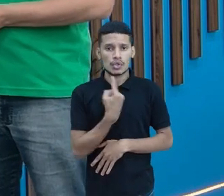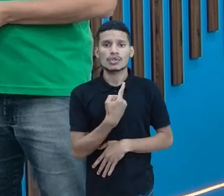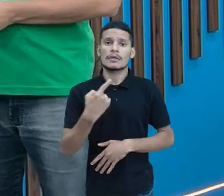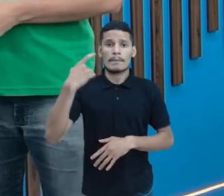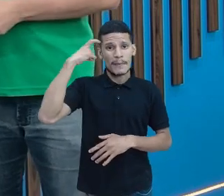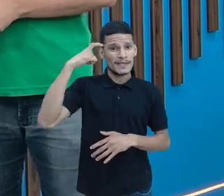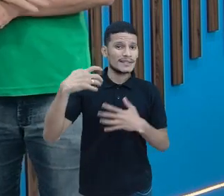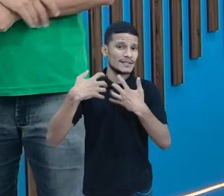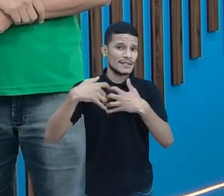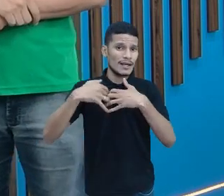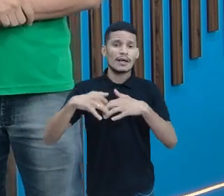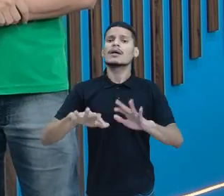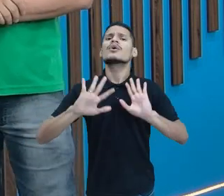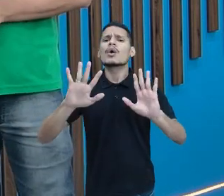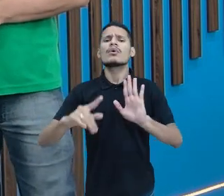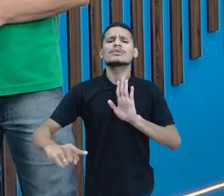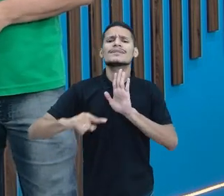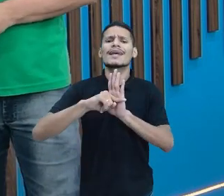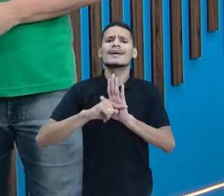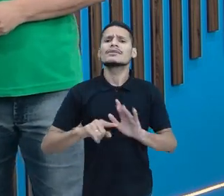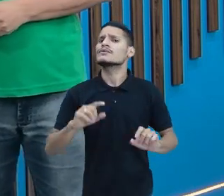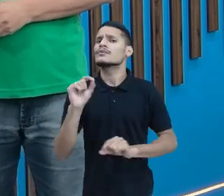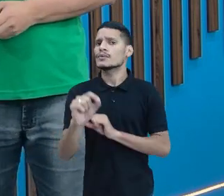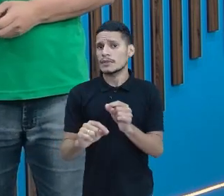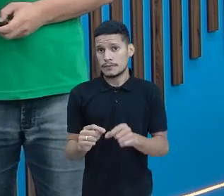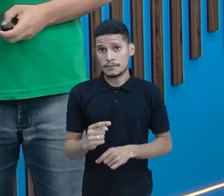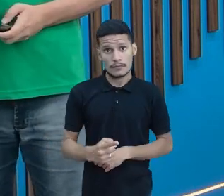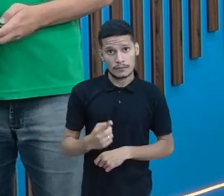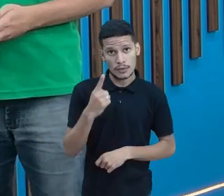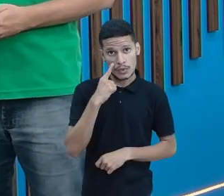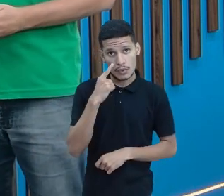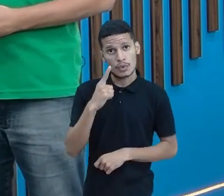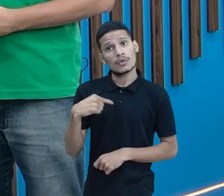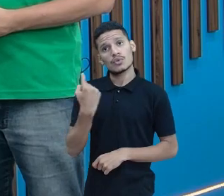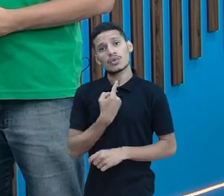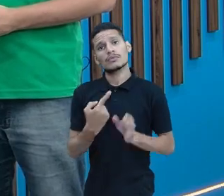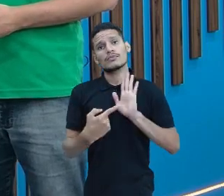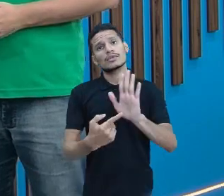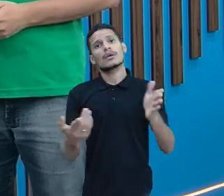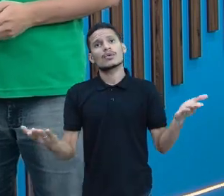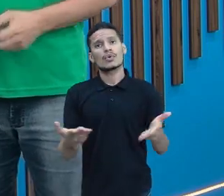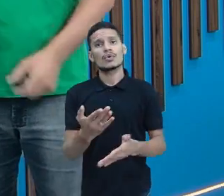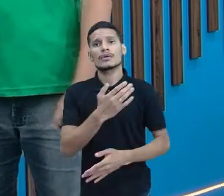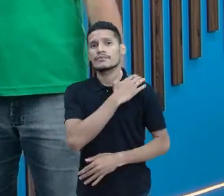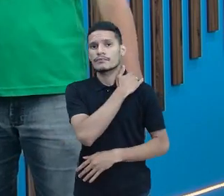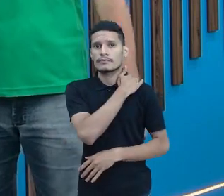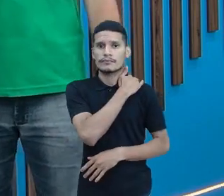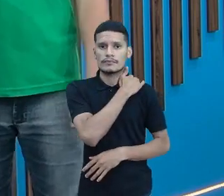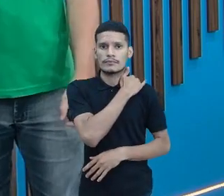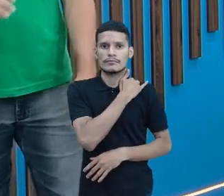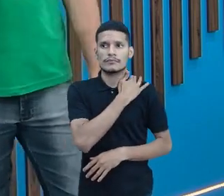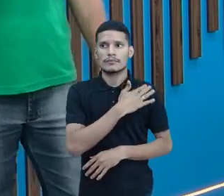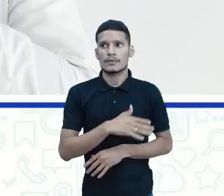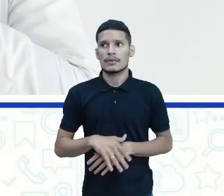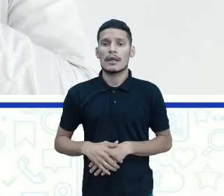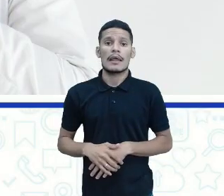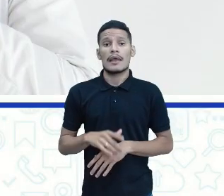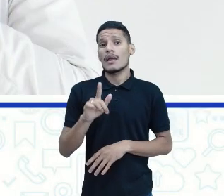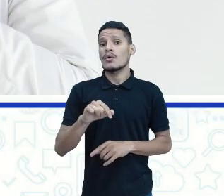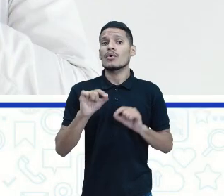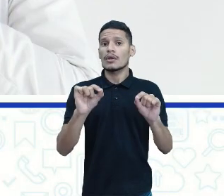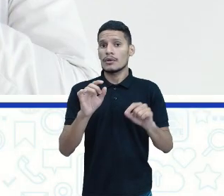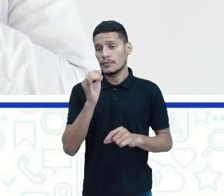pensando. Quais seriam as desvantagens? As desvantagens, gente, né, a gente pode pensar aqui, é justamente o fato do